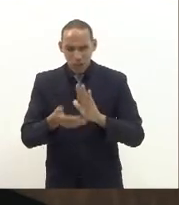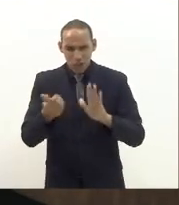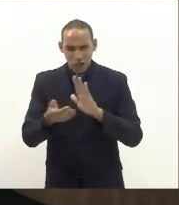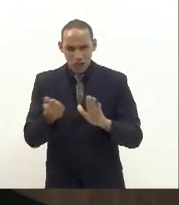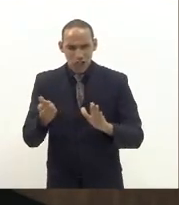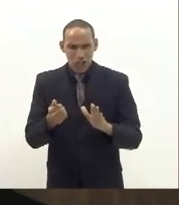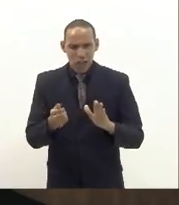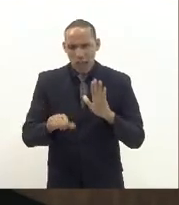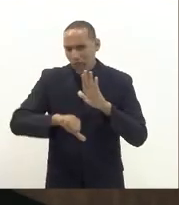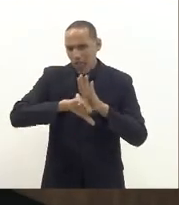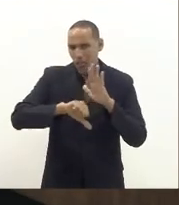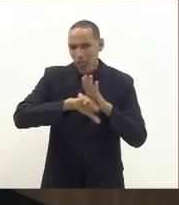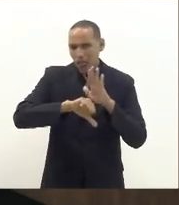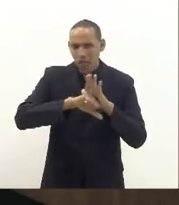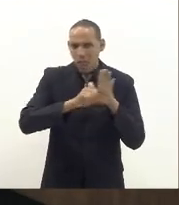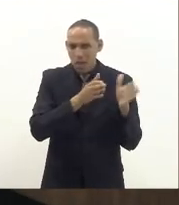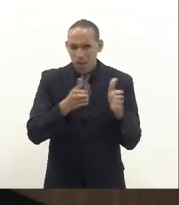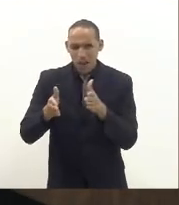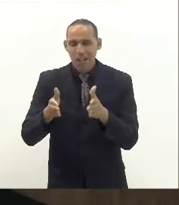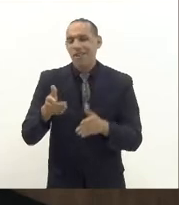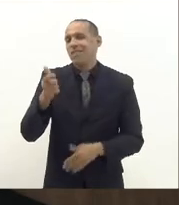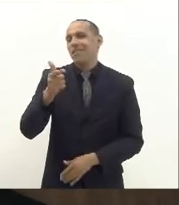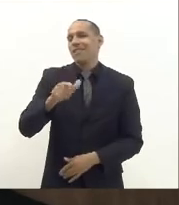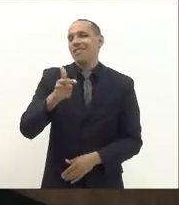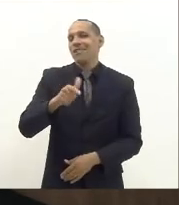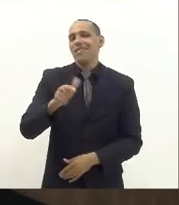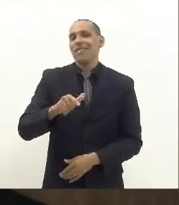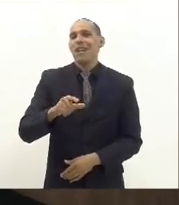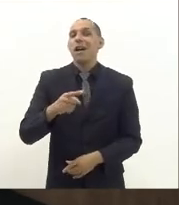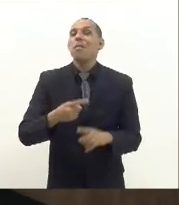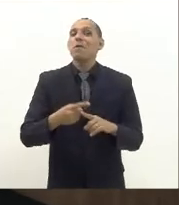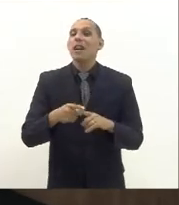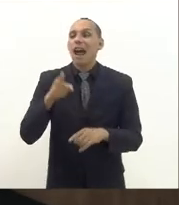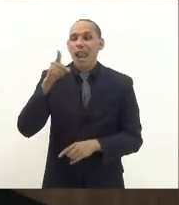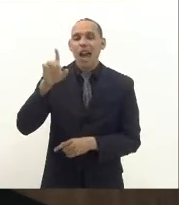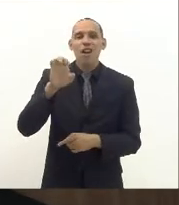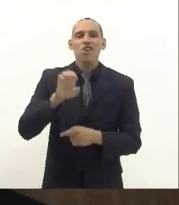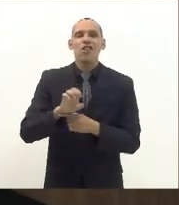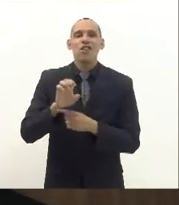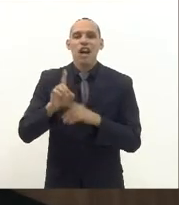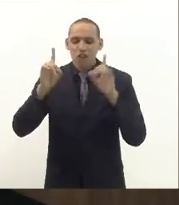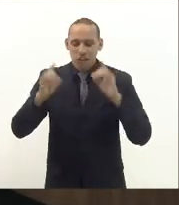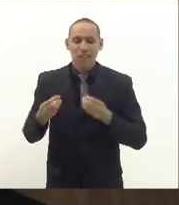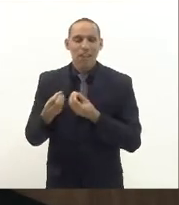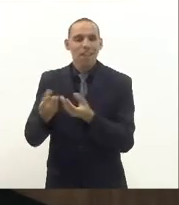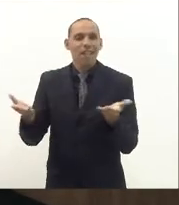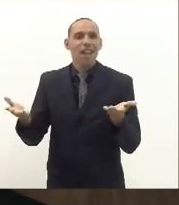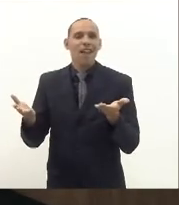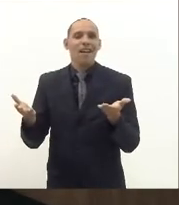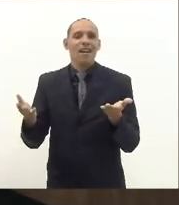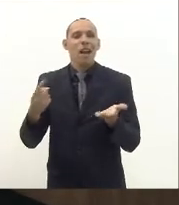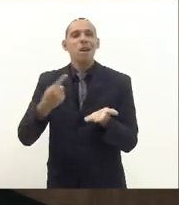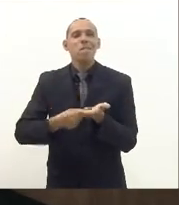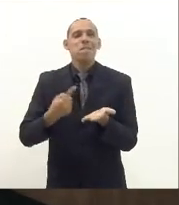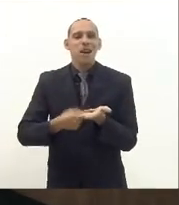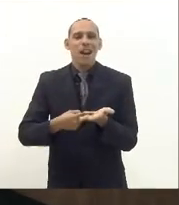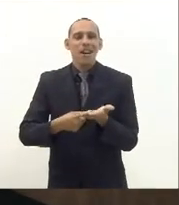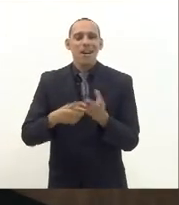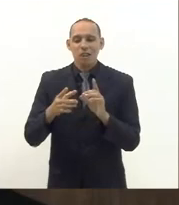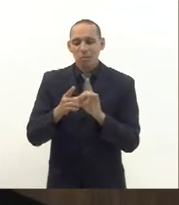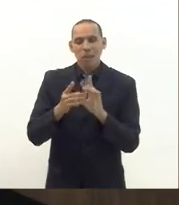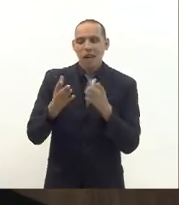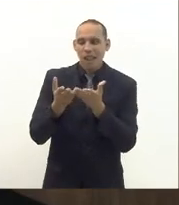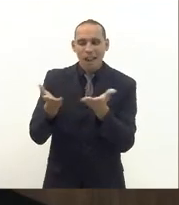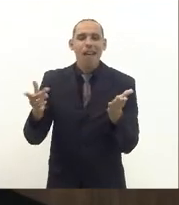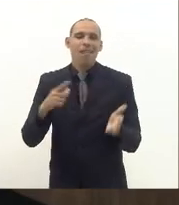retirar o crime organizado não o estado ali é um estado garantidor de direitos um estado que garante o pacto de um estado democrático